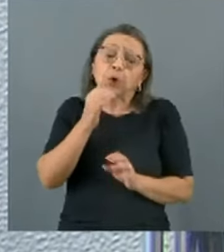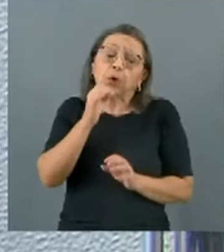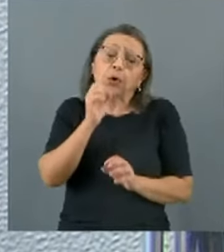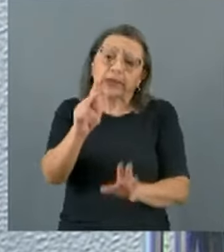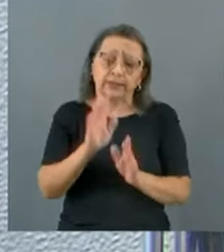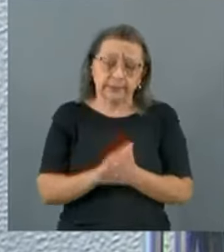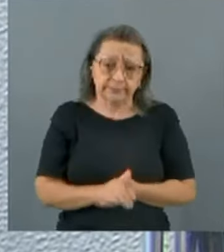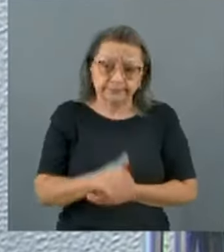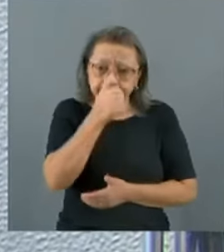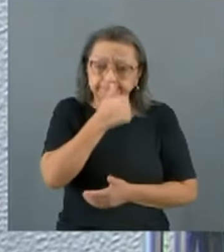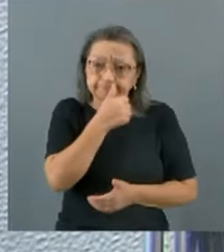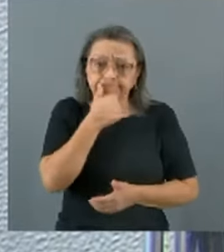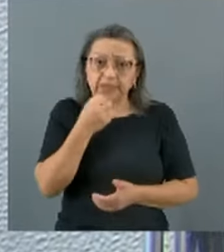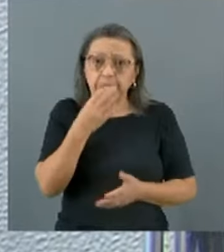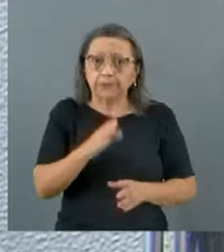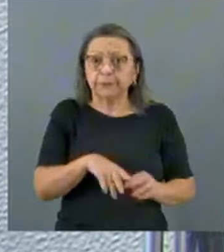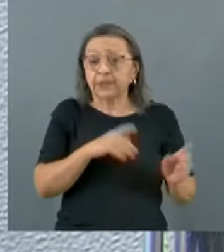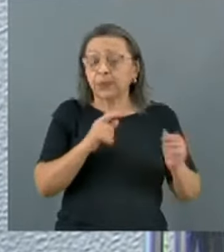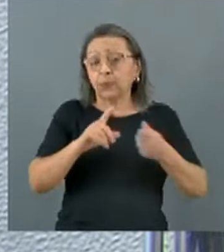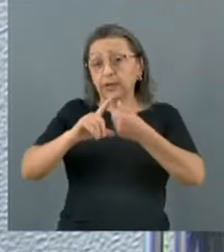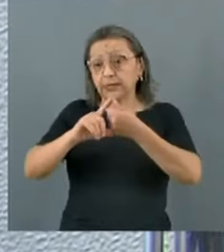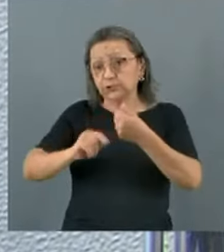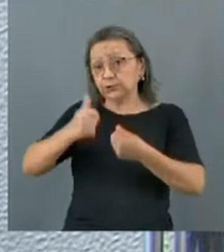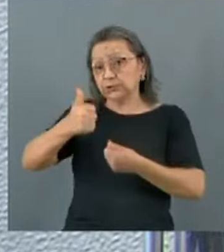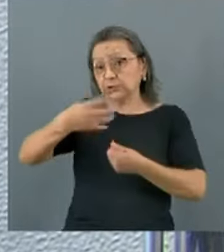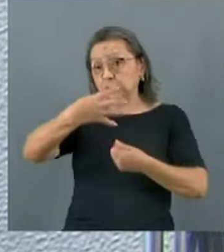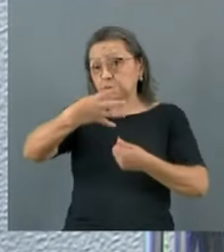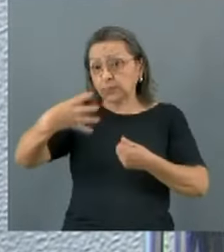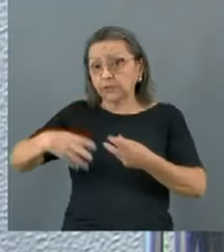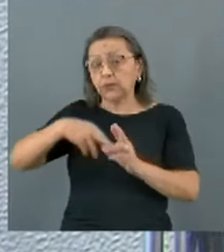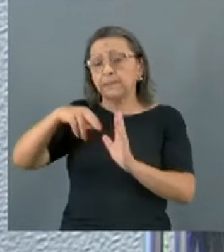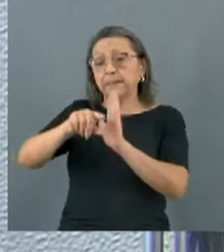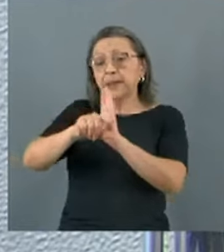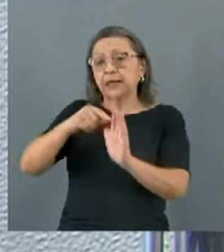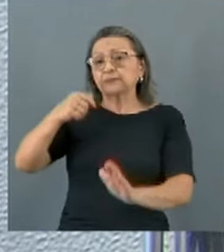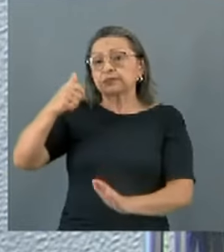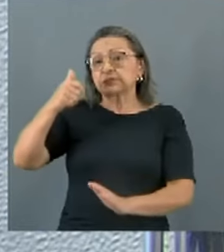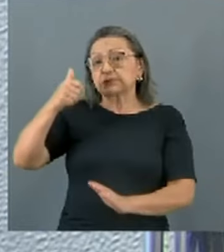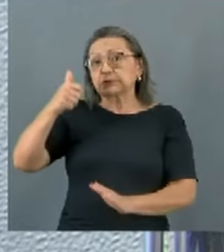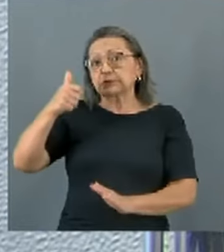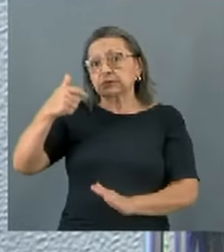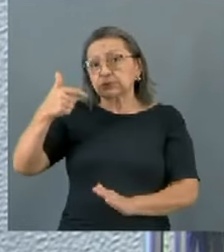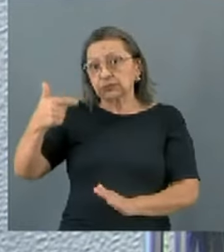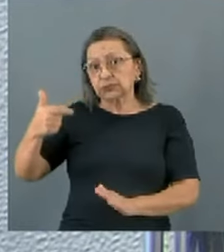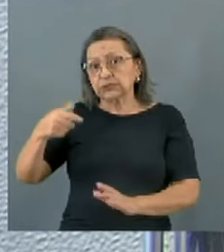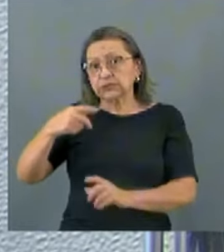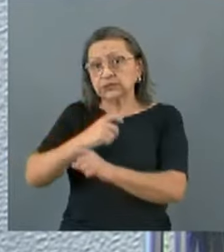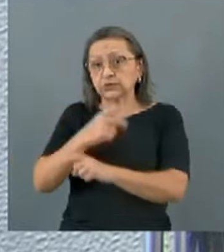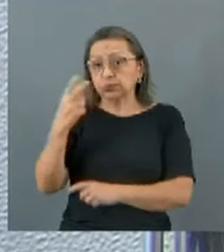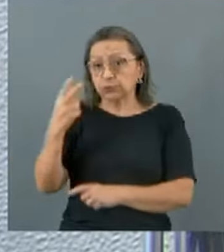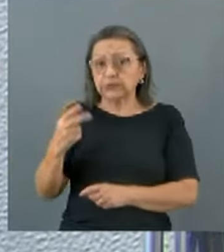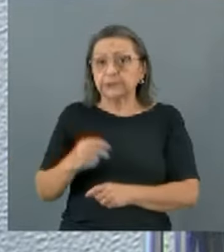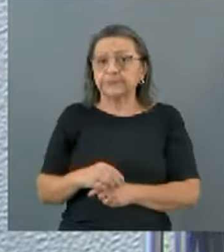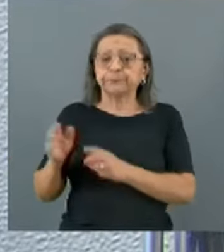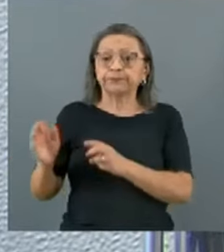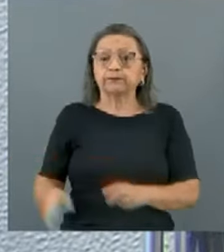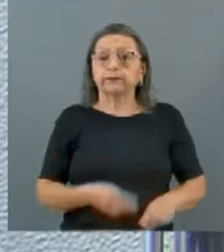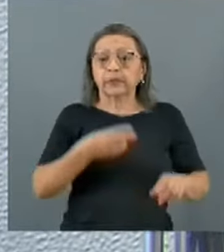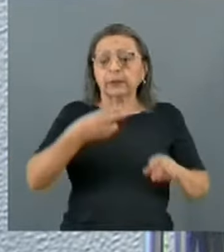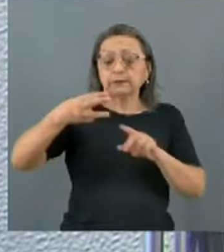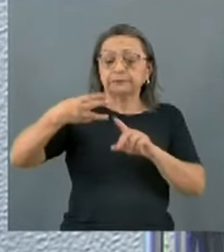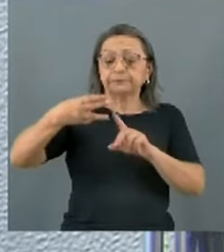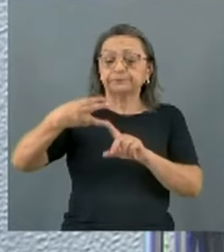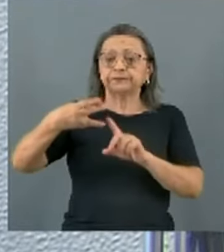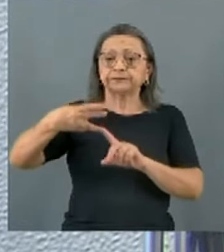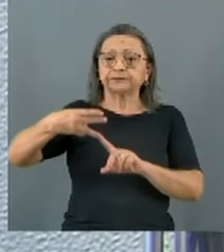fala em relação ao artigo 144, parágrafo 2º, inciso 2, a questão do teto. Nós temos um outro problema, que é o mais grave